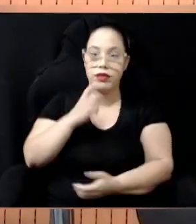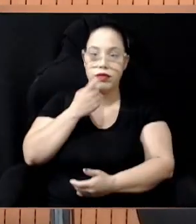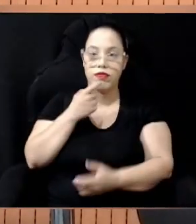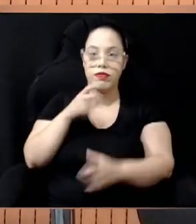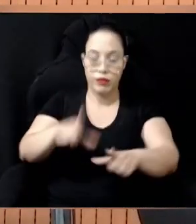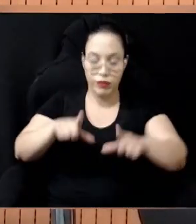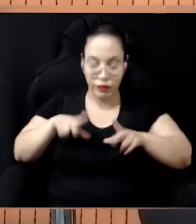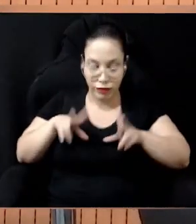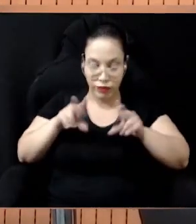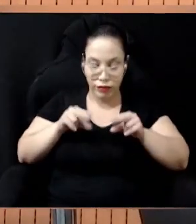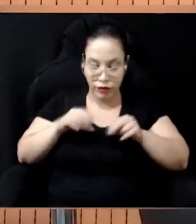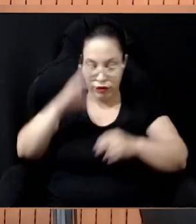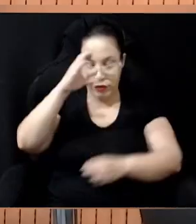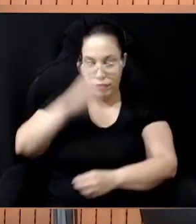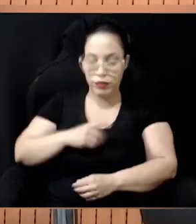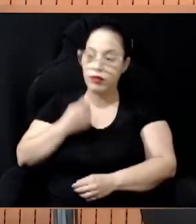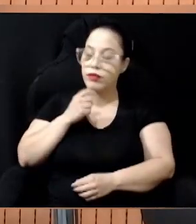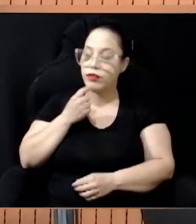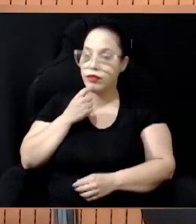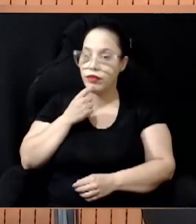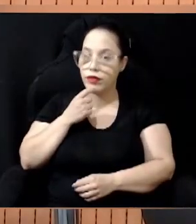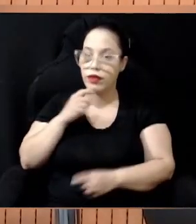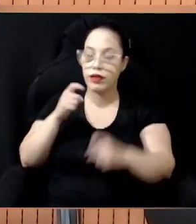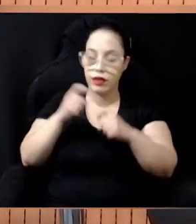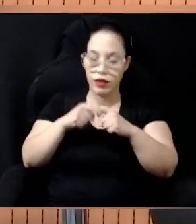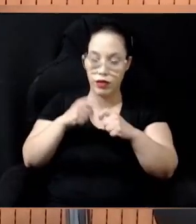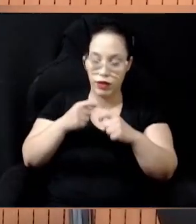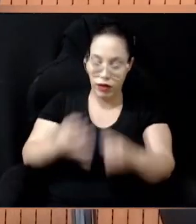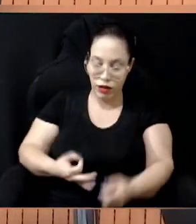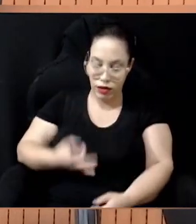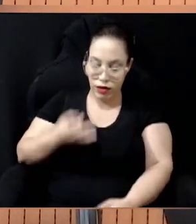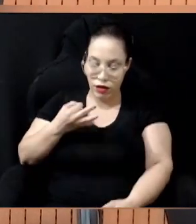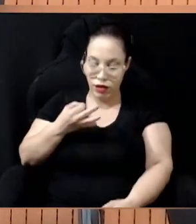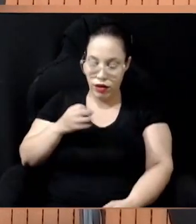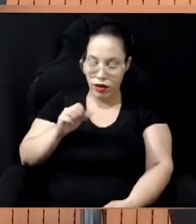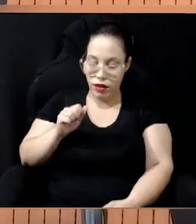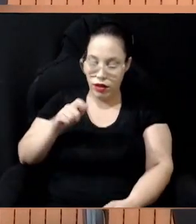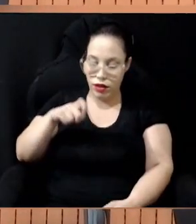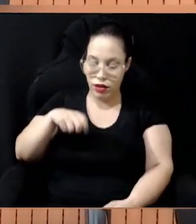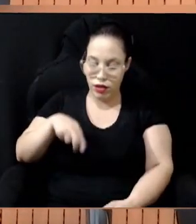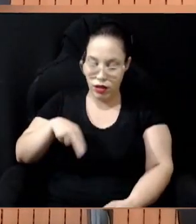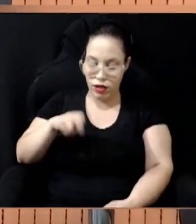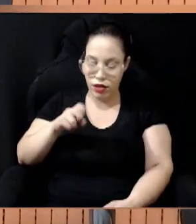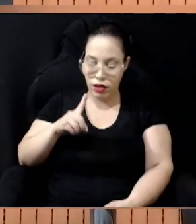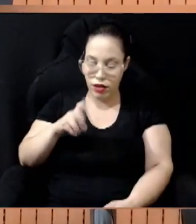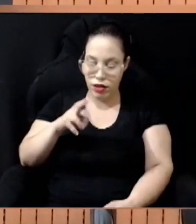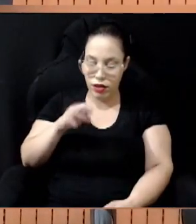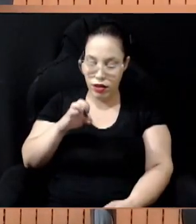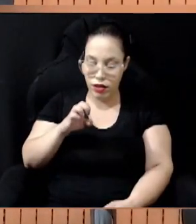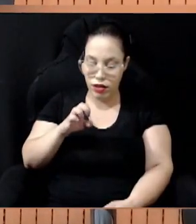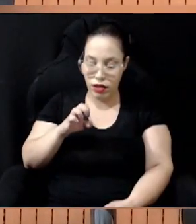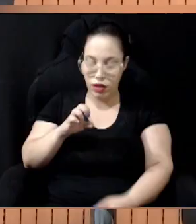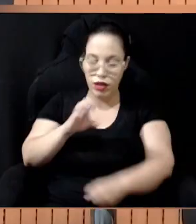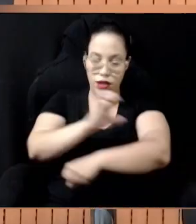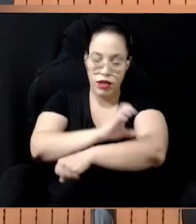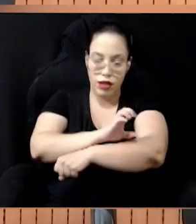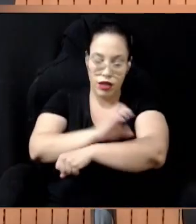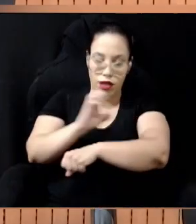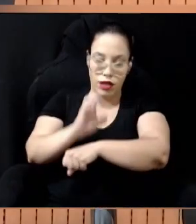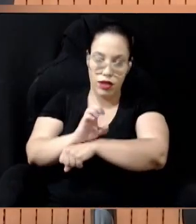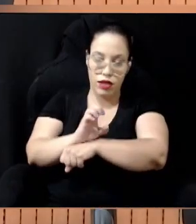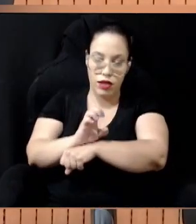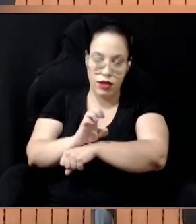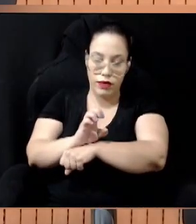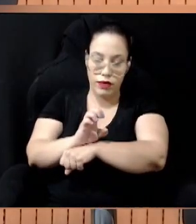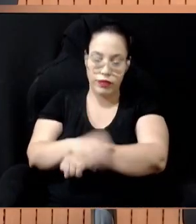municipal concedeu o Título de Cidadão campineiro ao médico oncologista André S André Catarinense de Blumenau